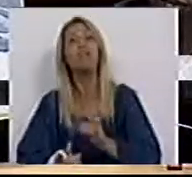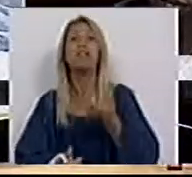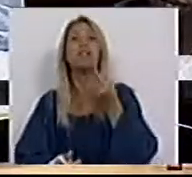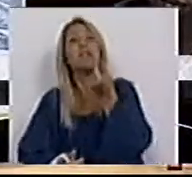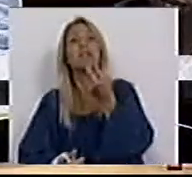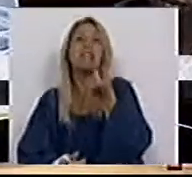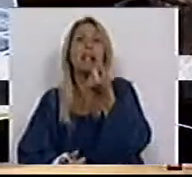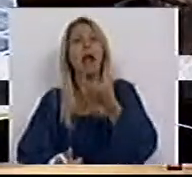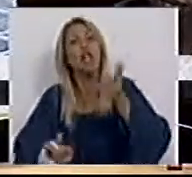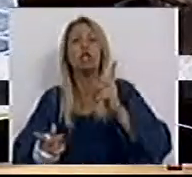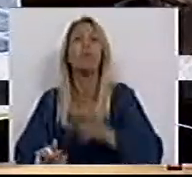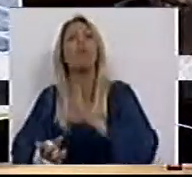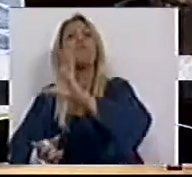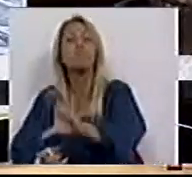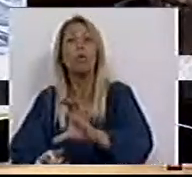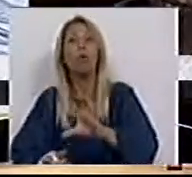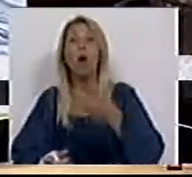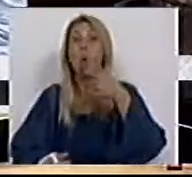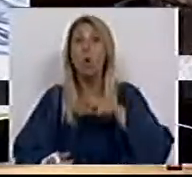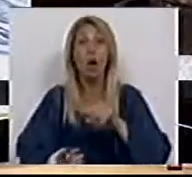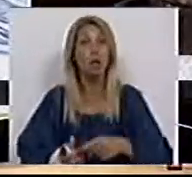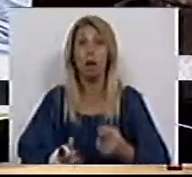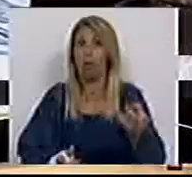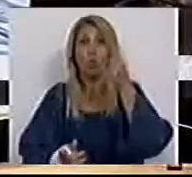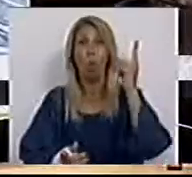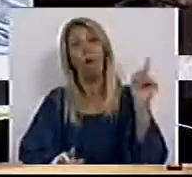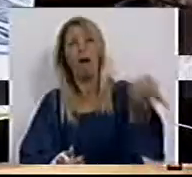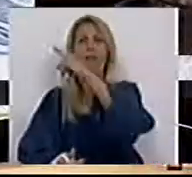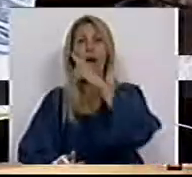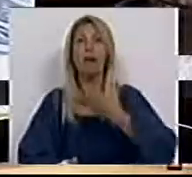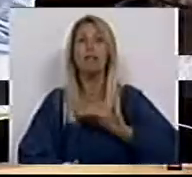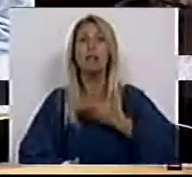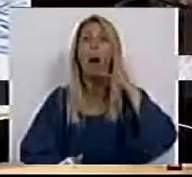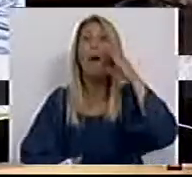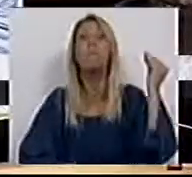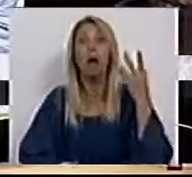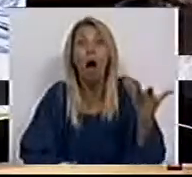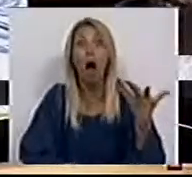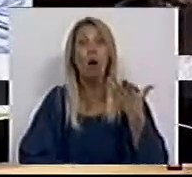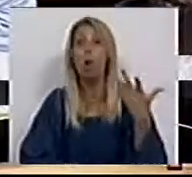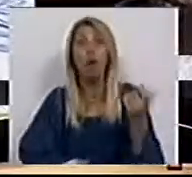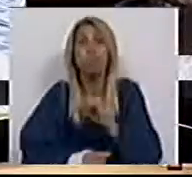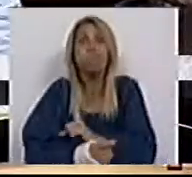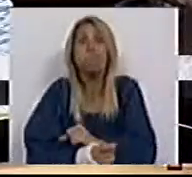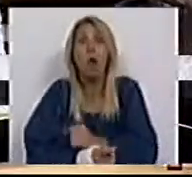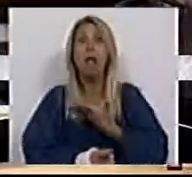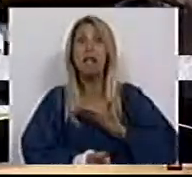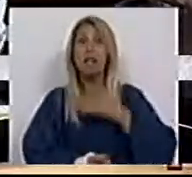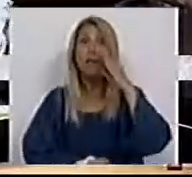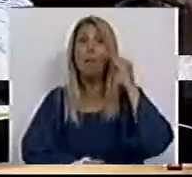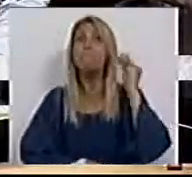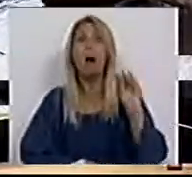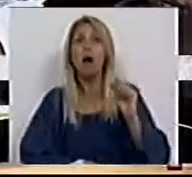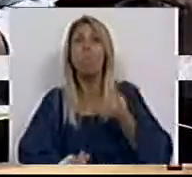à banca. E agora estão agarradas a uma dívida da banca que não conseguem livrar-se. Também é verdade, estas empresas